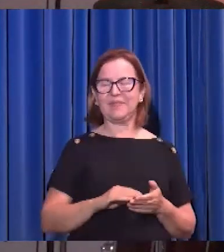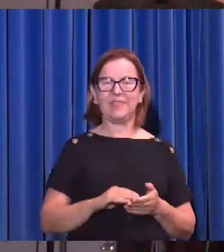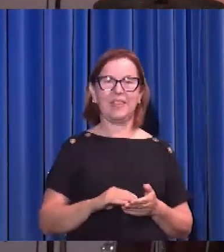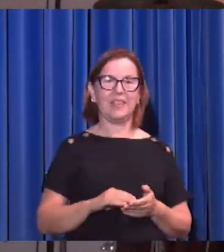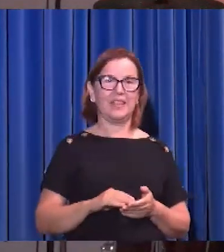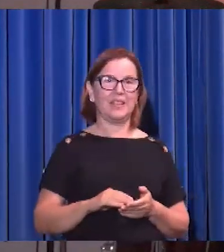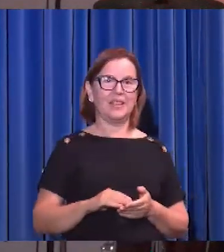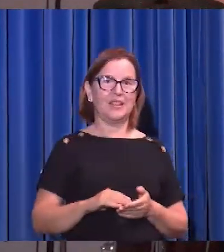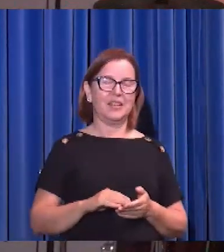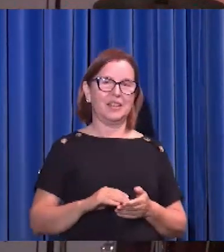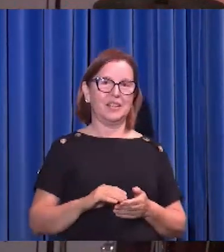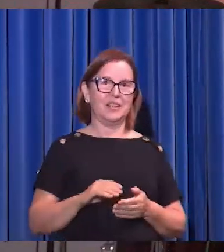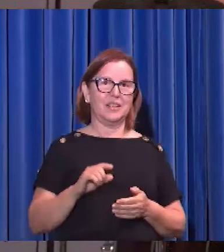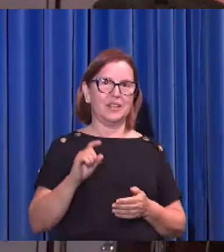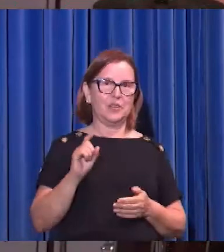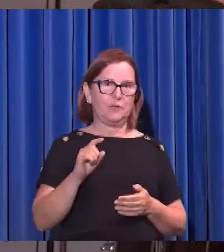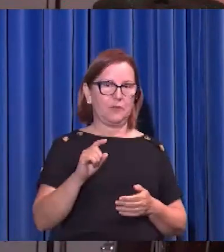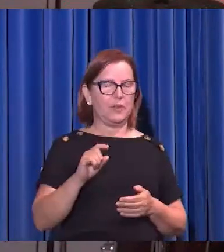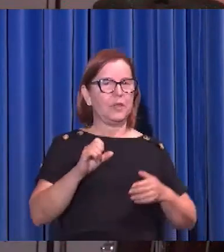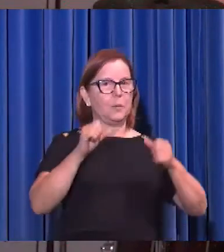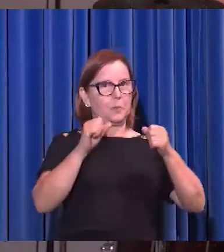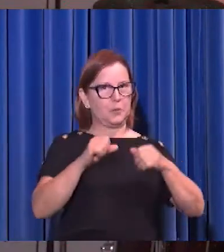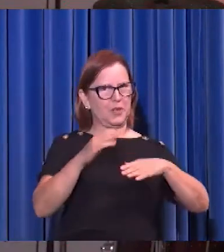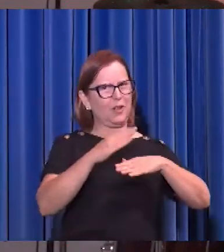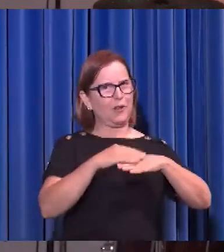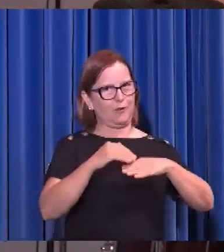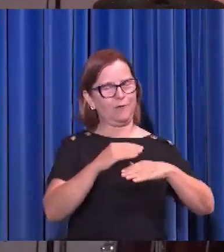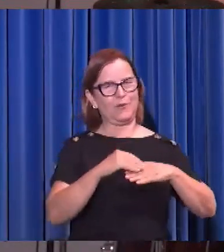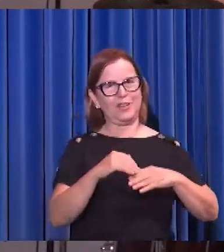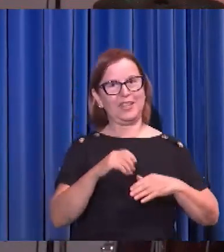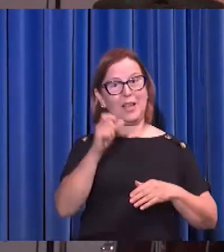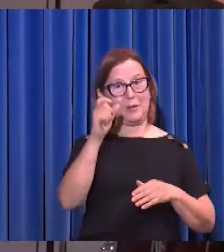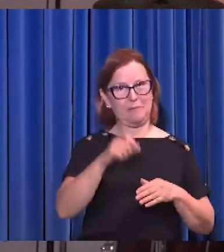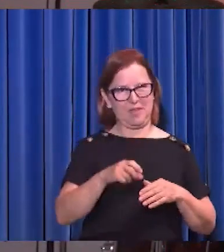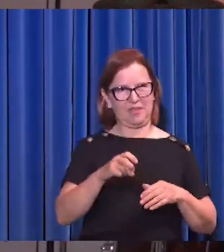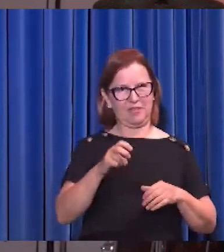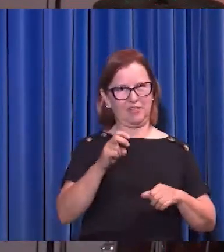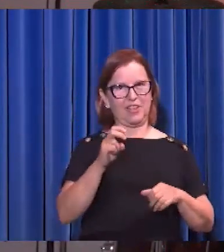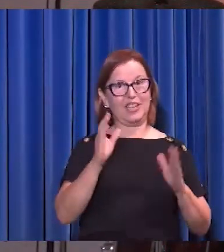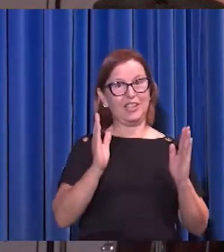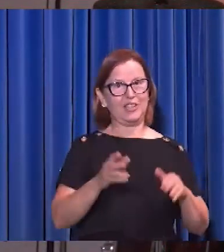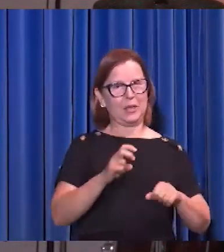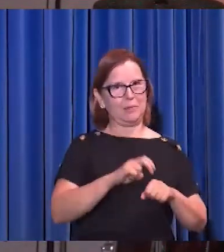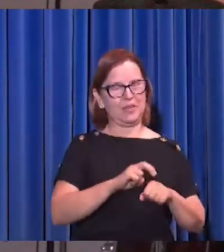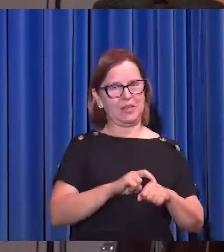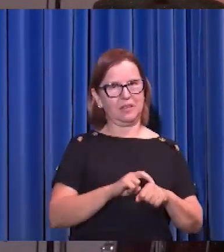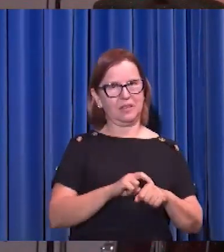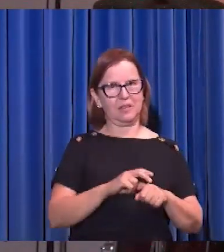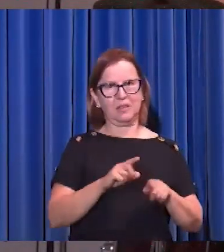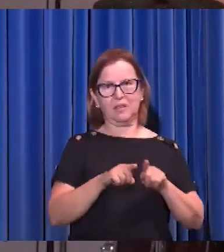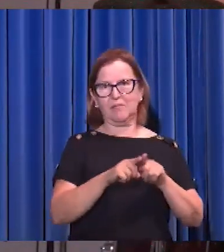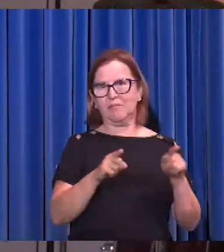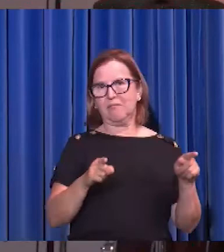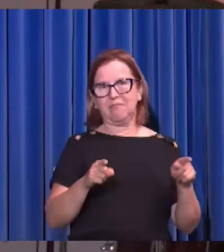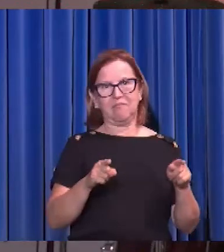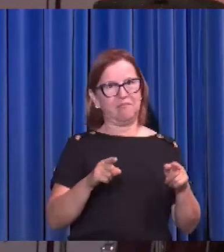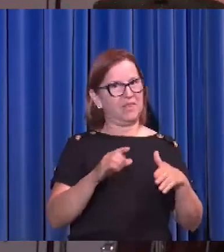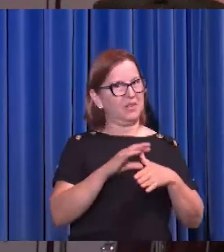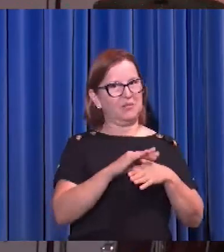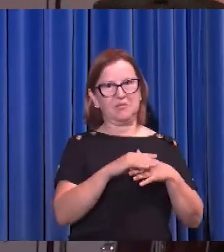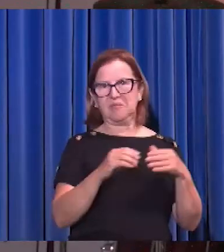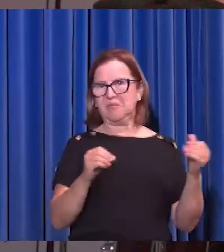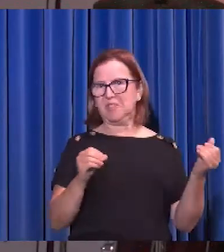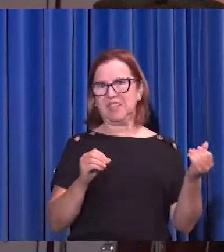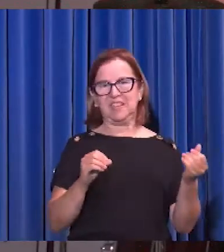Você poderia até confortar aquele paciente. Só que isso não resolveria o problema.